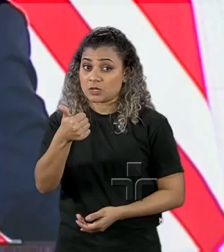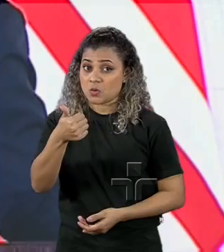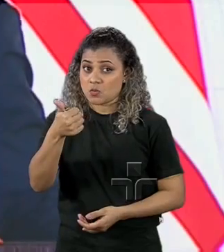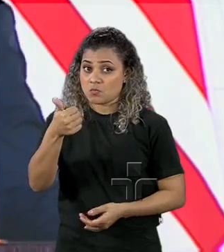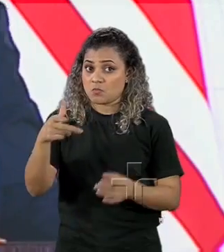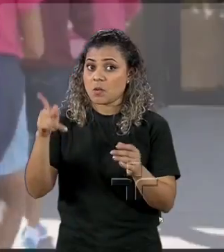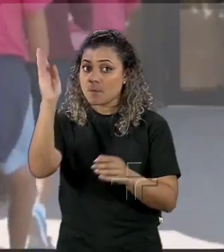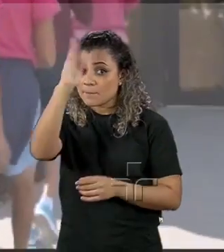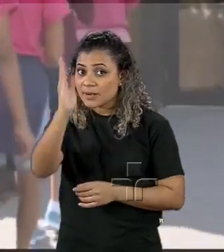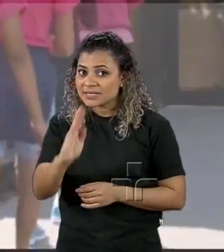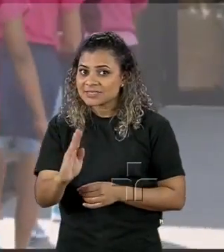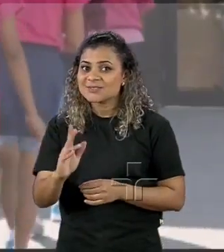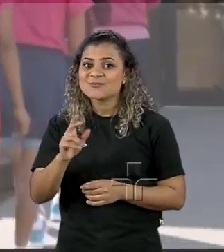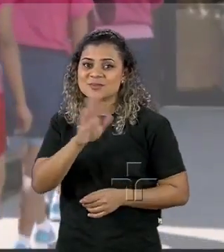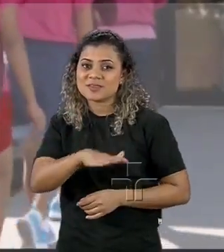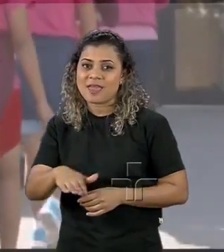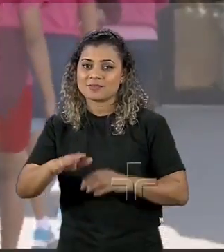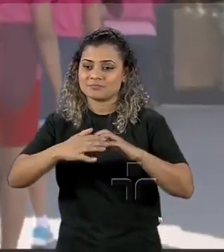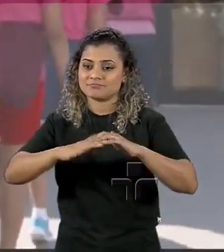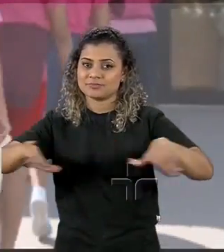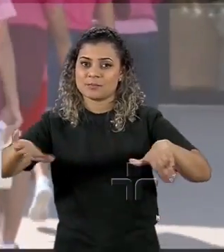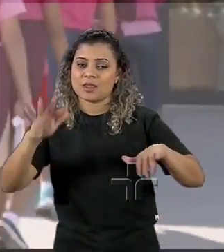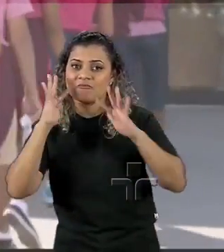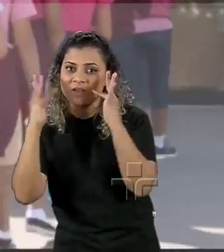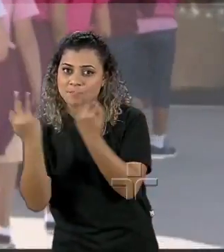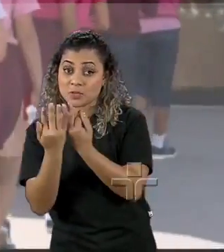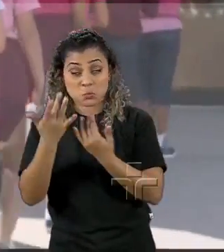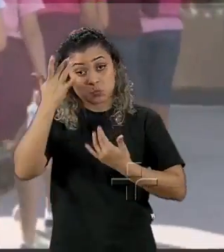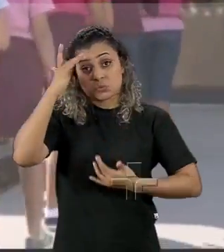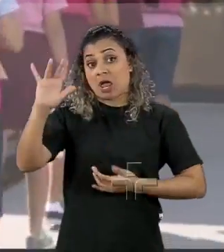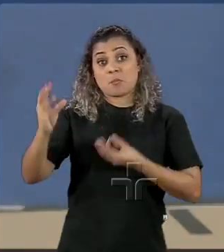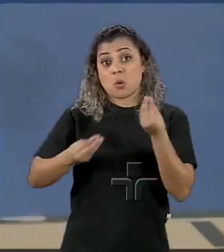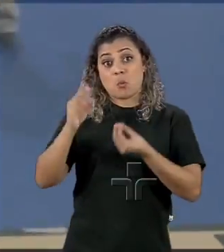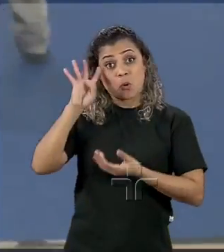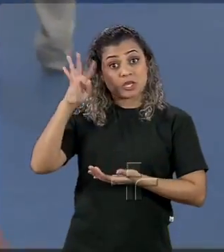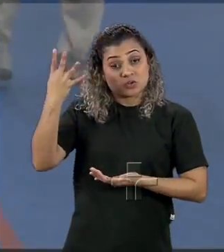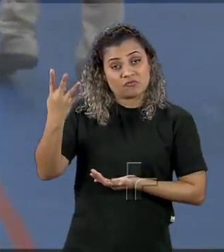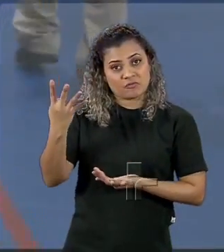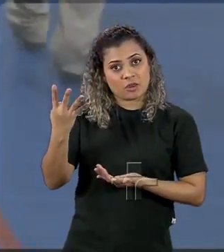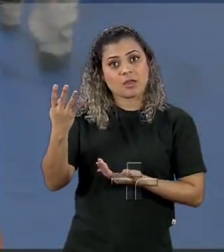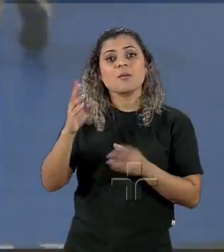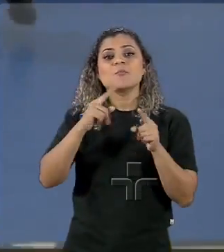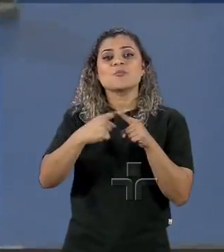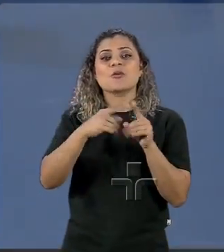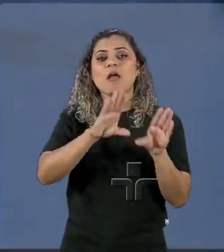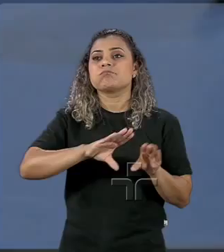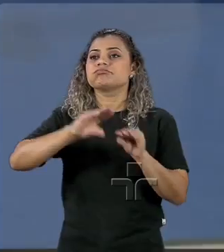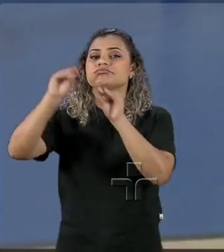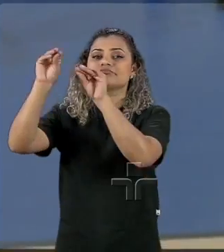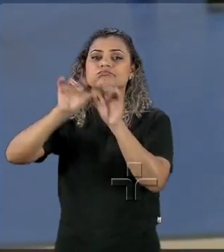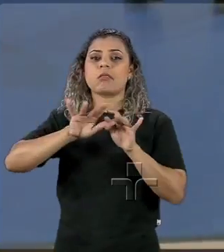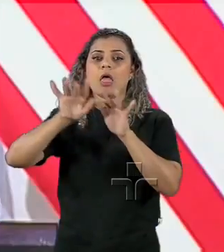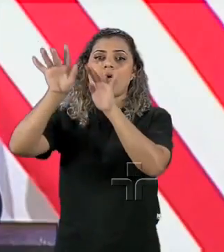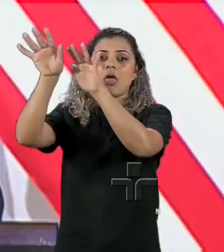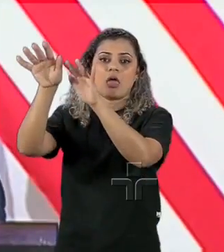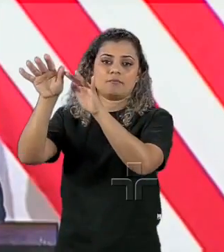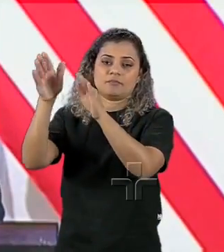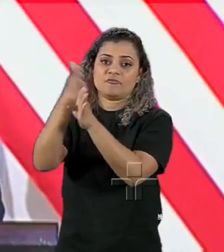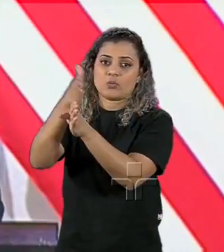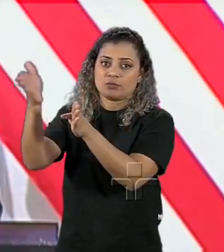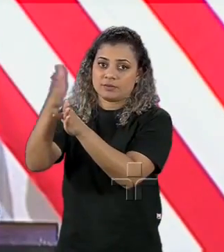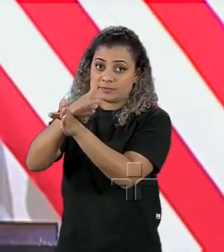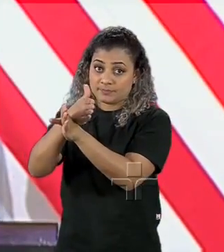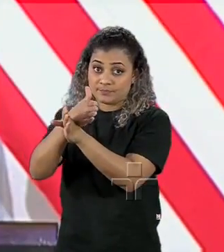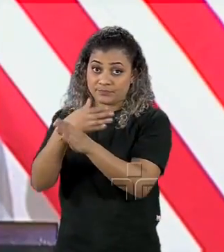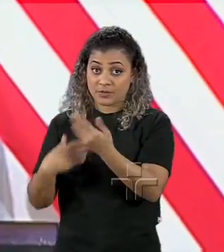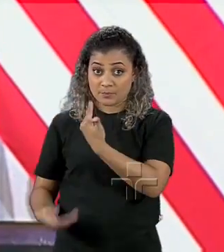crianças brasileiras que estão em abrigos separadas dos pais depois de terem cruzado a fronteira americana ilegalmente. O